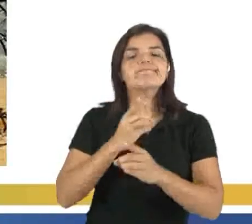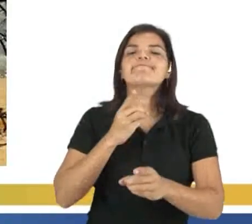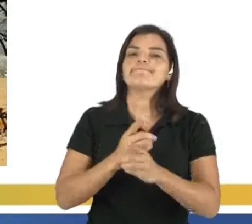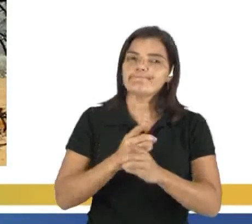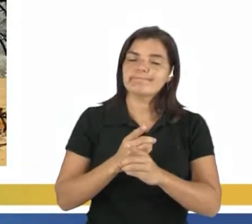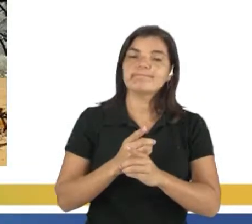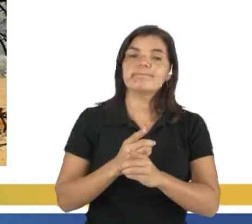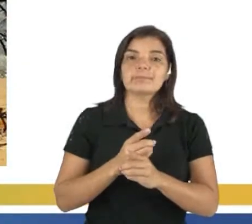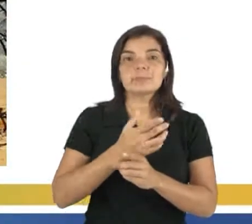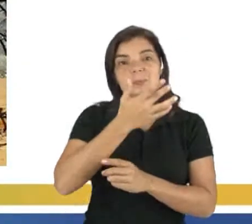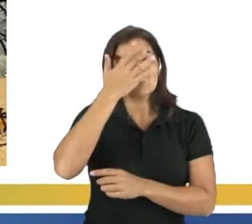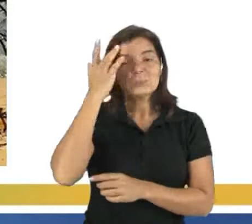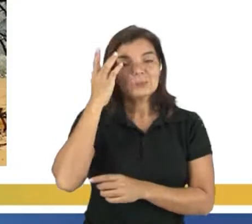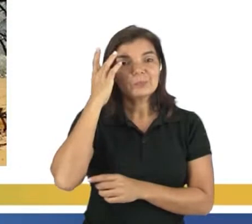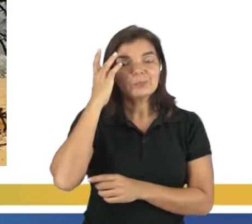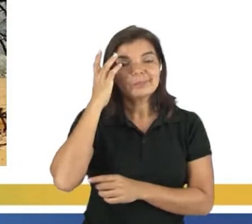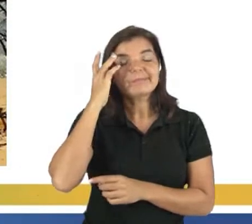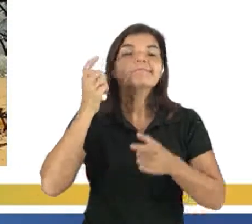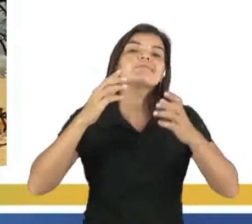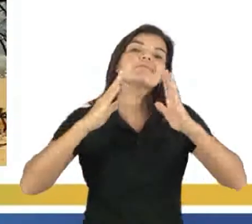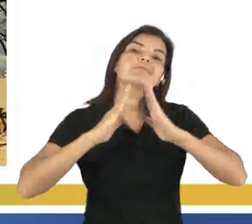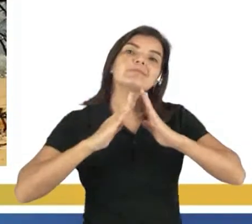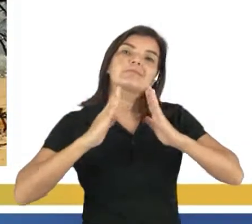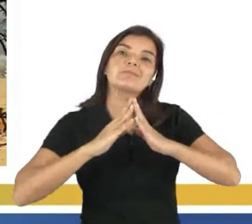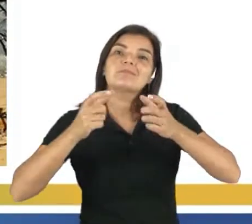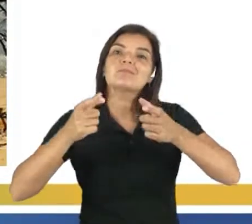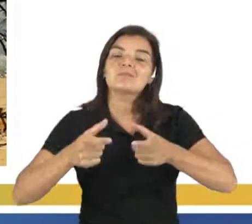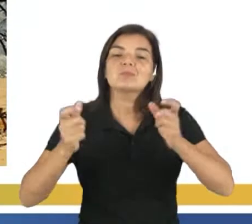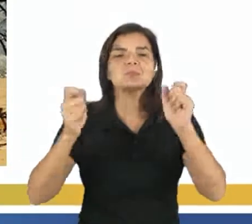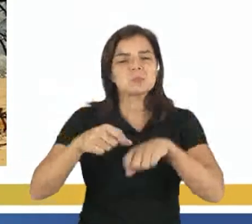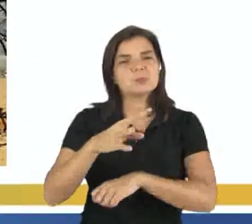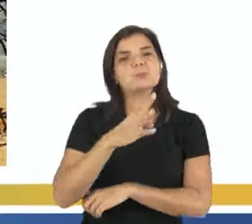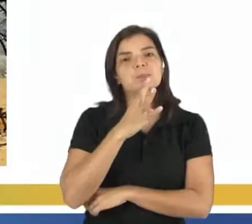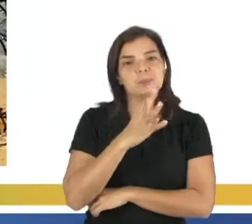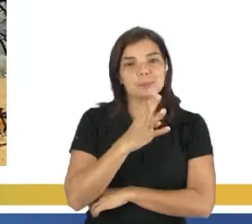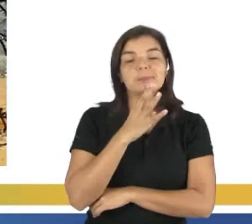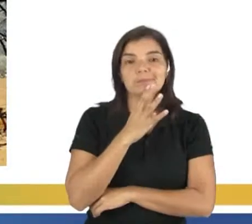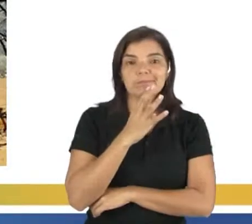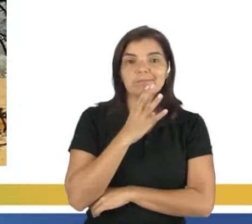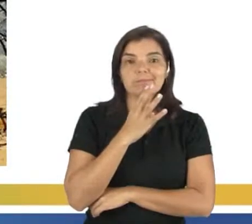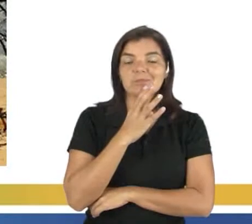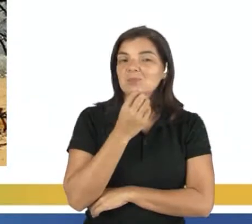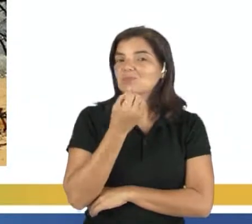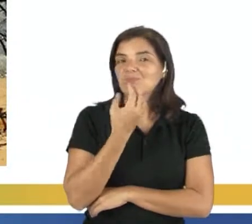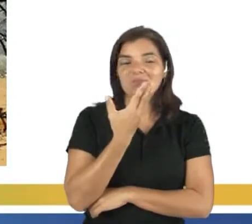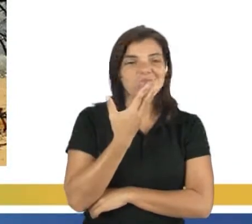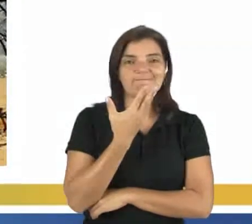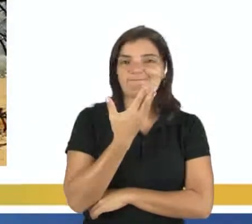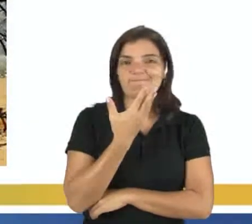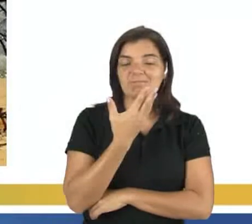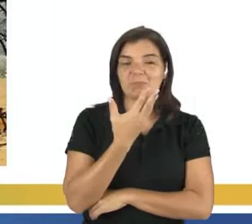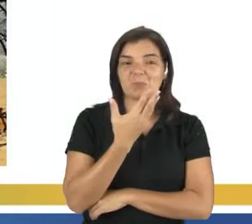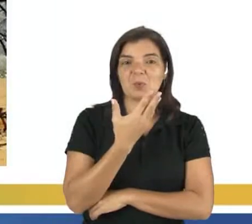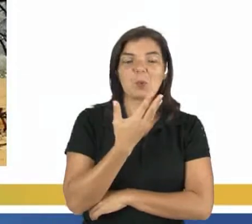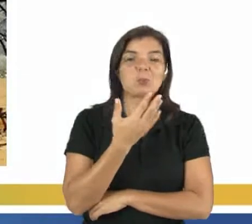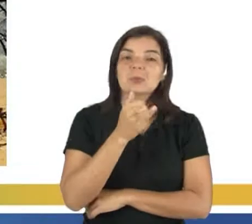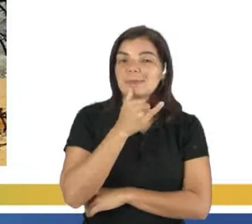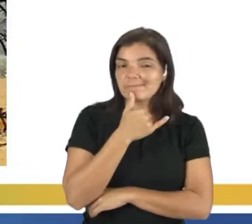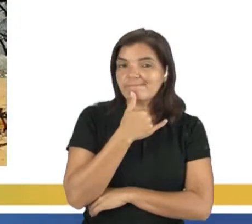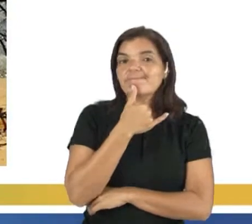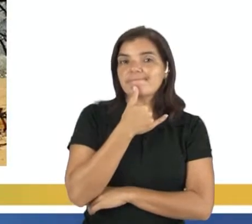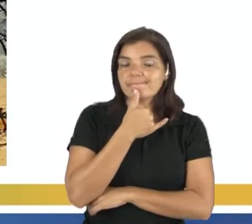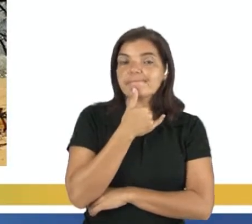muito o quadro dessas habitações. Eu pude conhecer isso aí, não é nada assim animador.